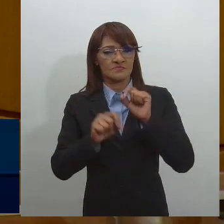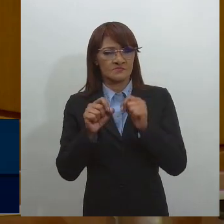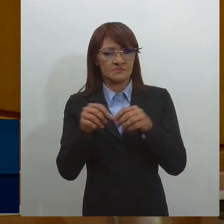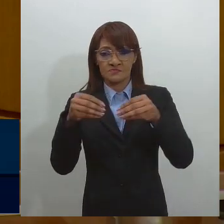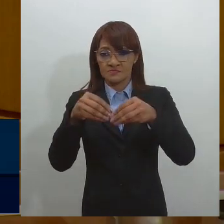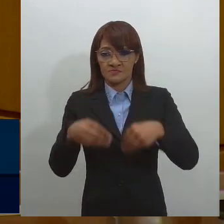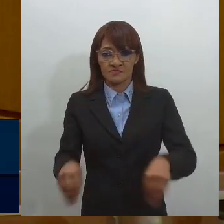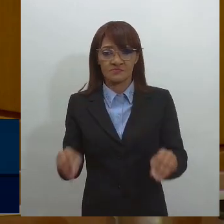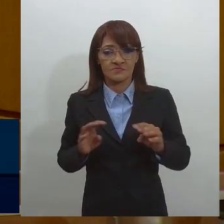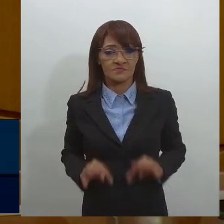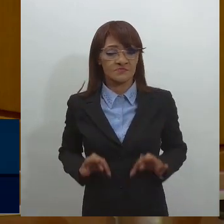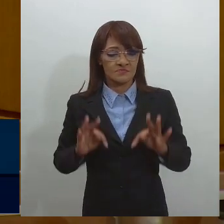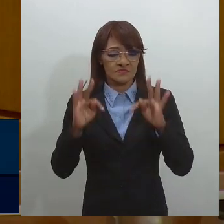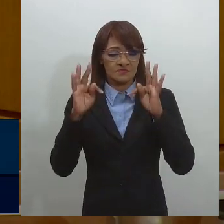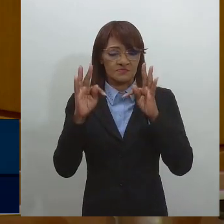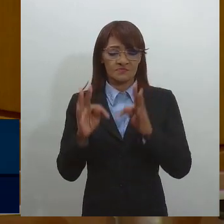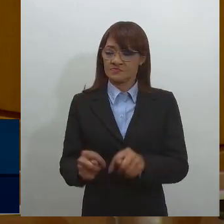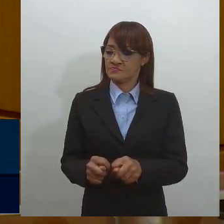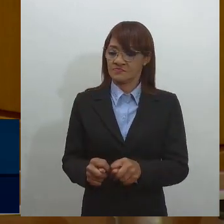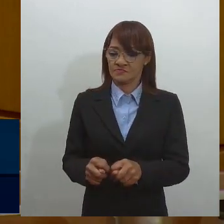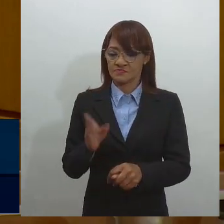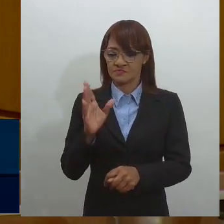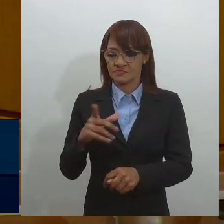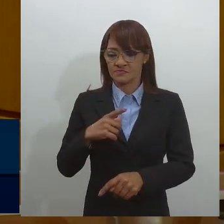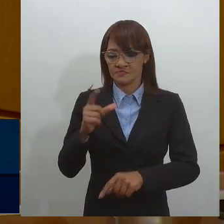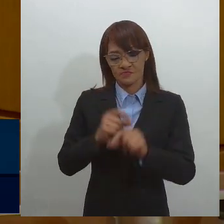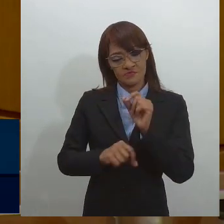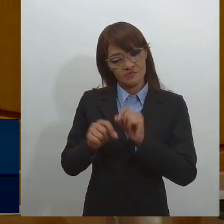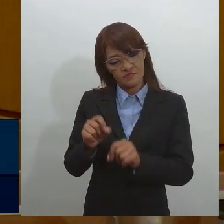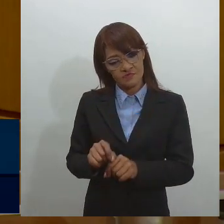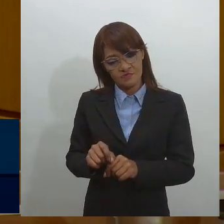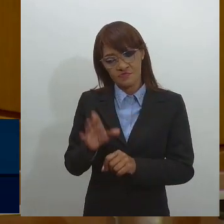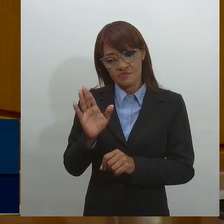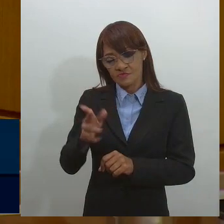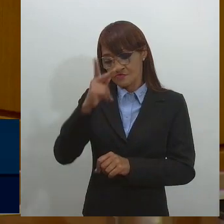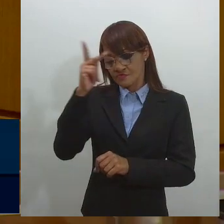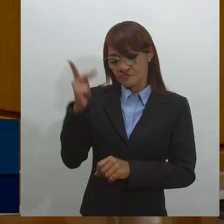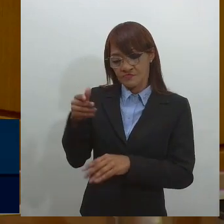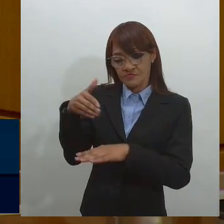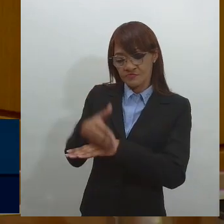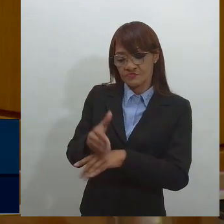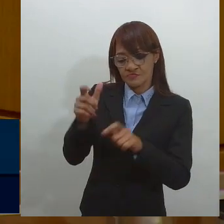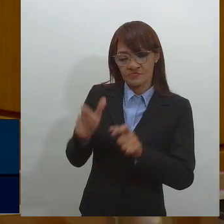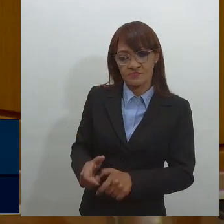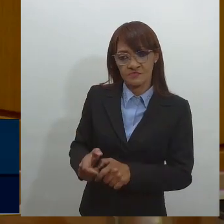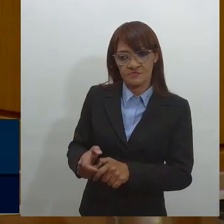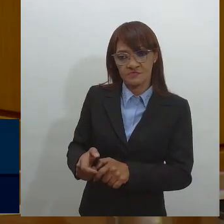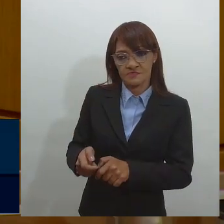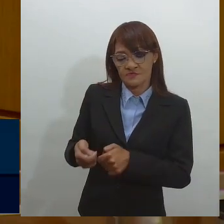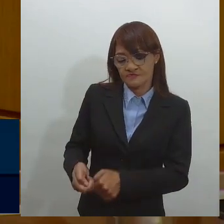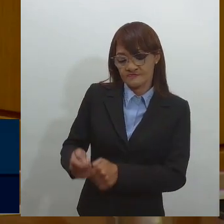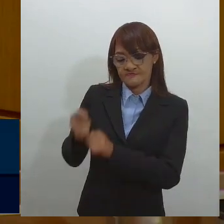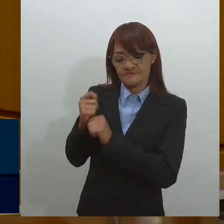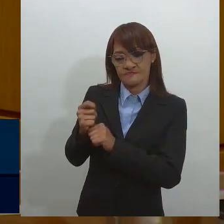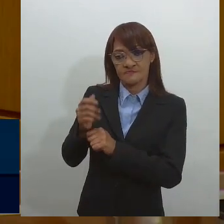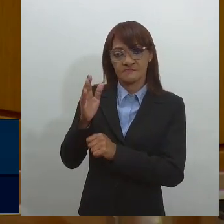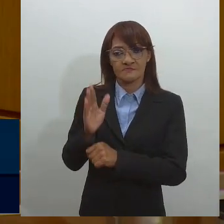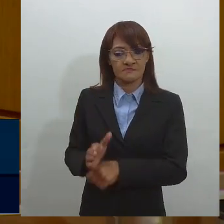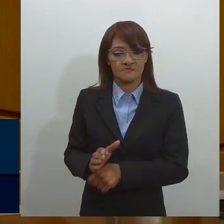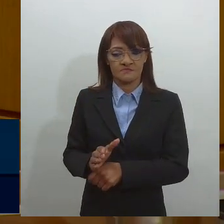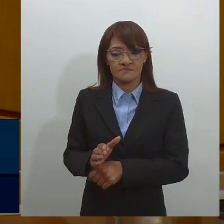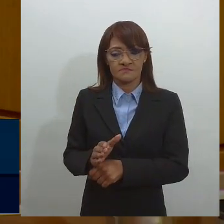através de garimpo e desmatamento. Não prevê consulta prévia das